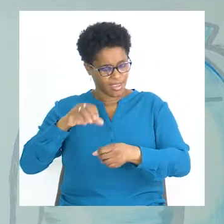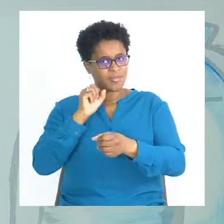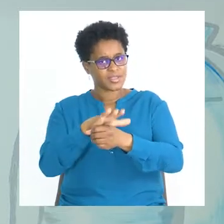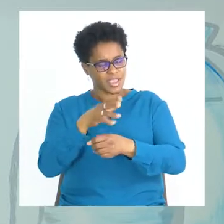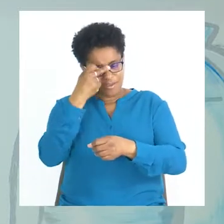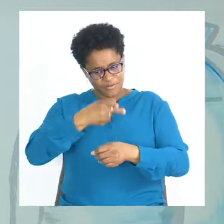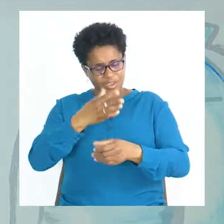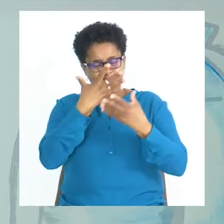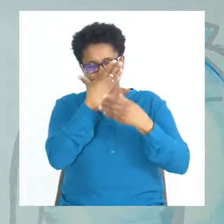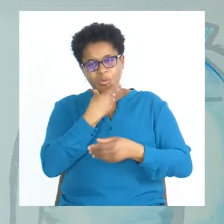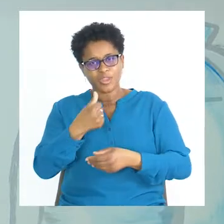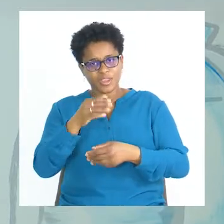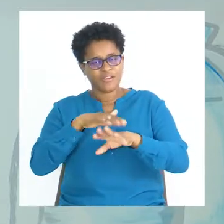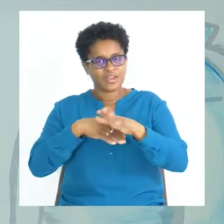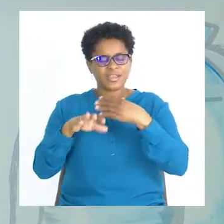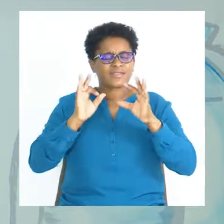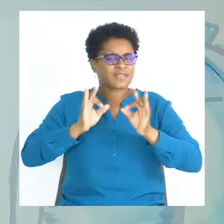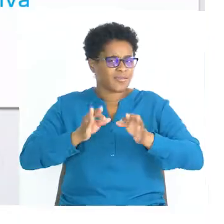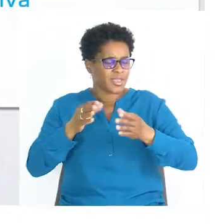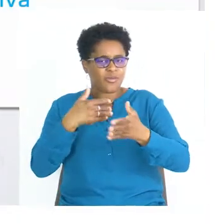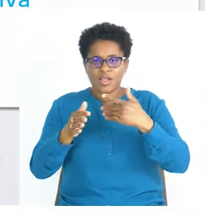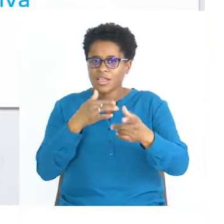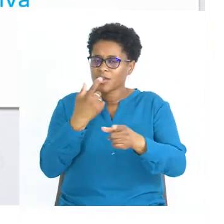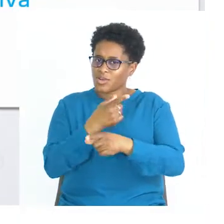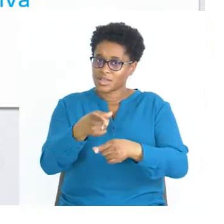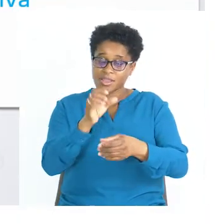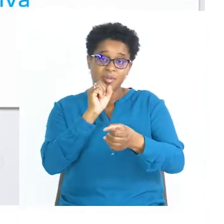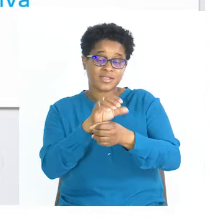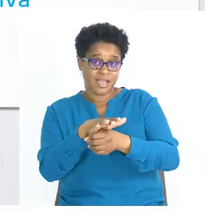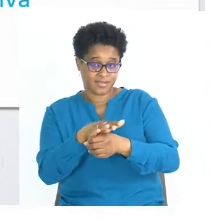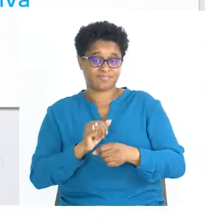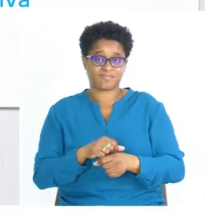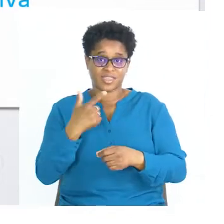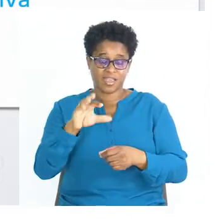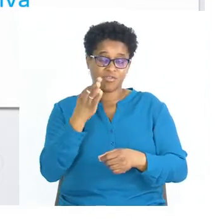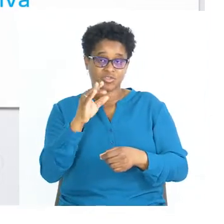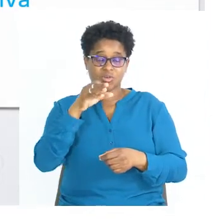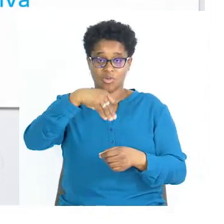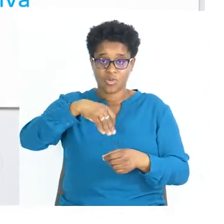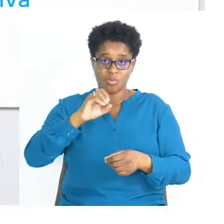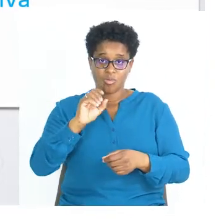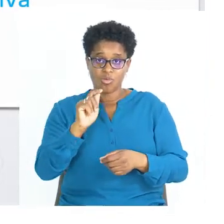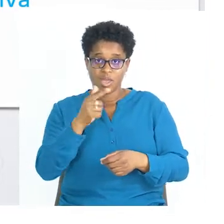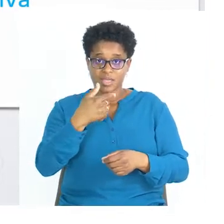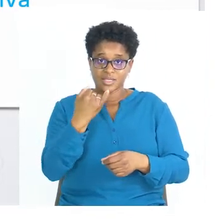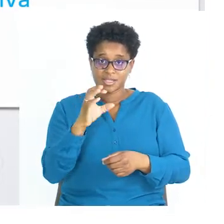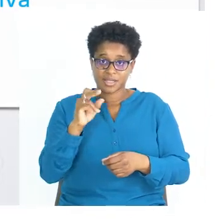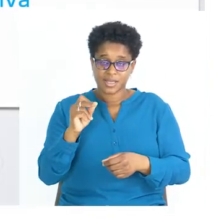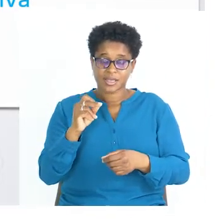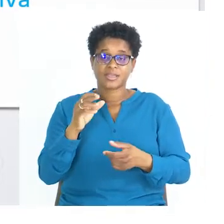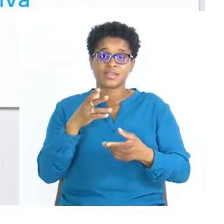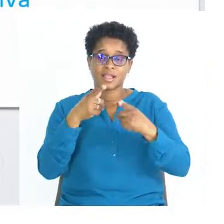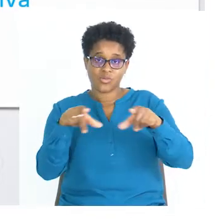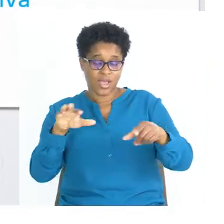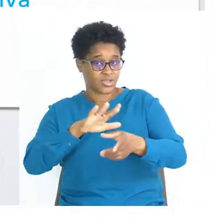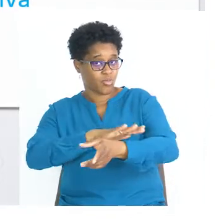linda. Então, vais fazendo sempre qualquer coisa para agir na mensagem. Tens aquilo que é a função poética da linguagem. O contexto